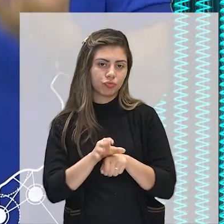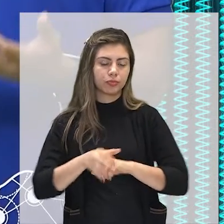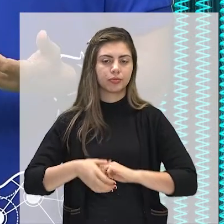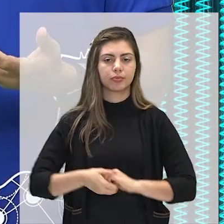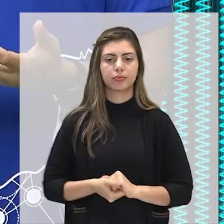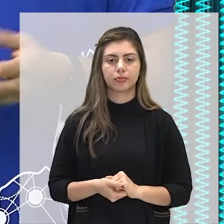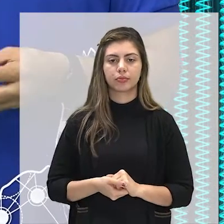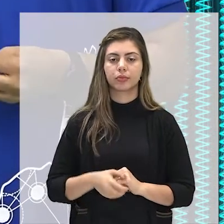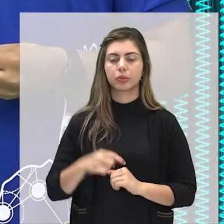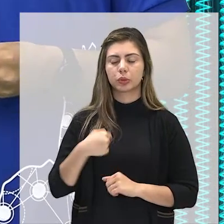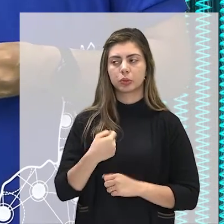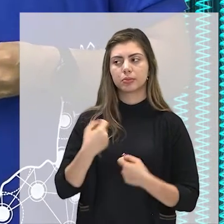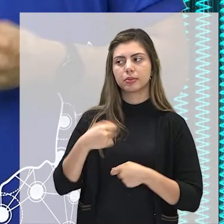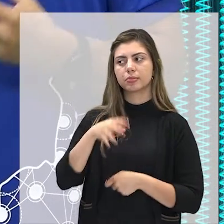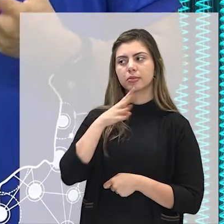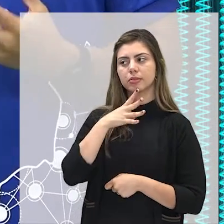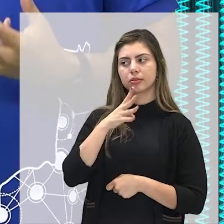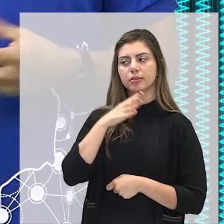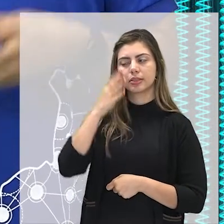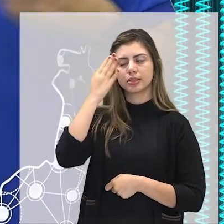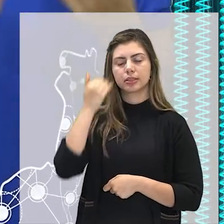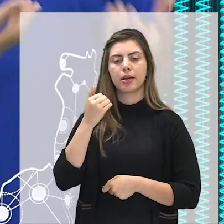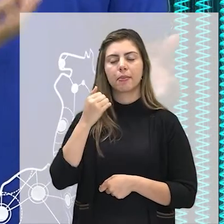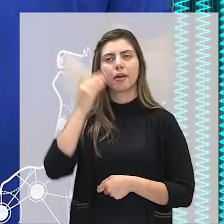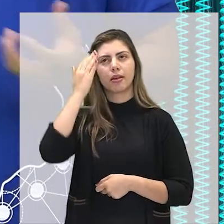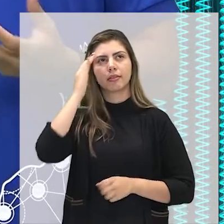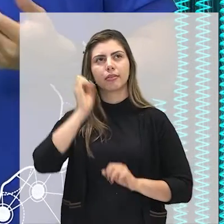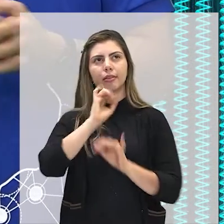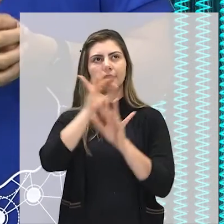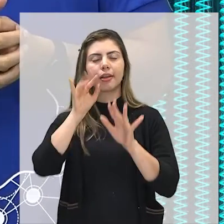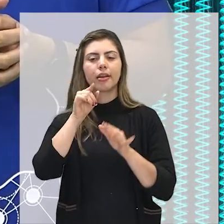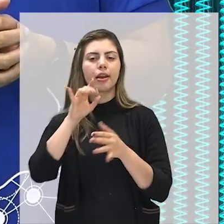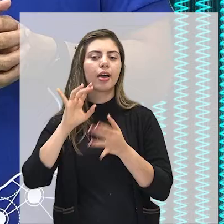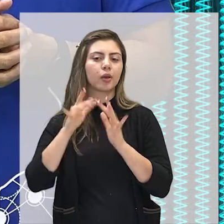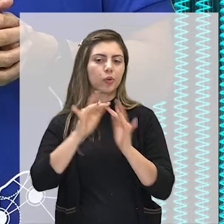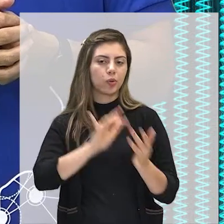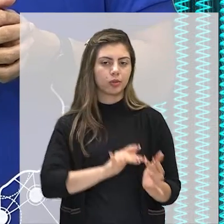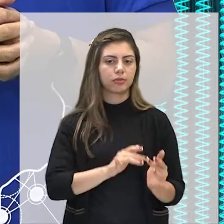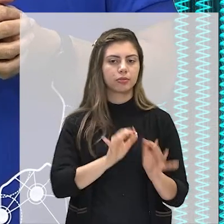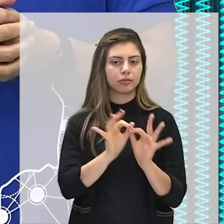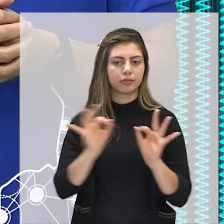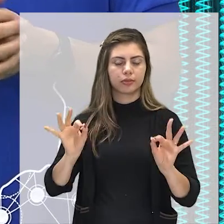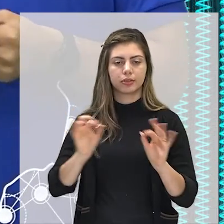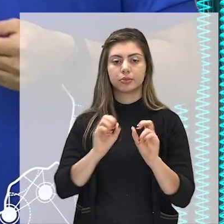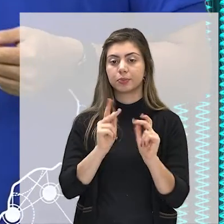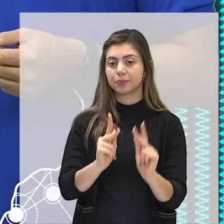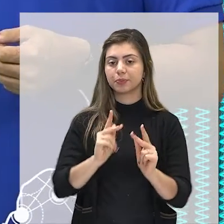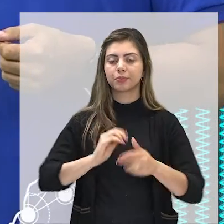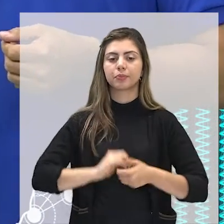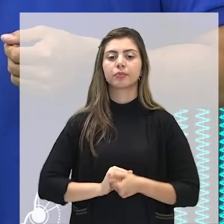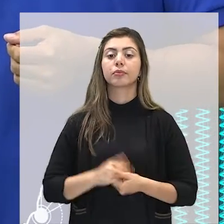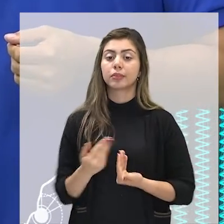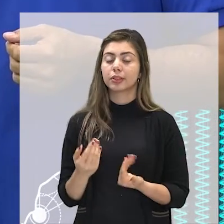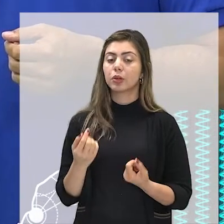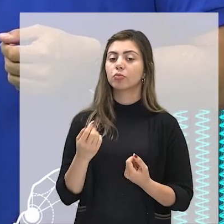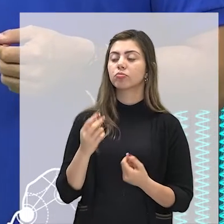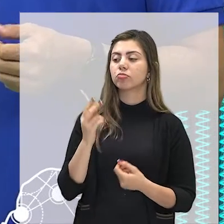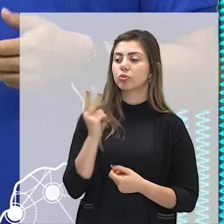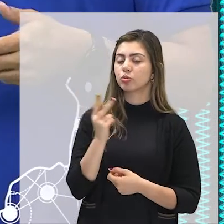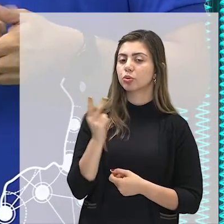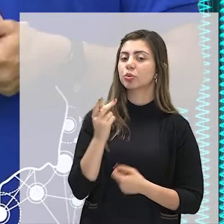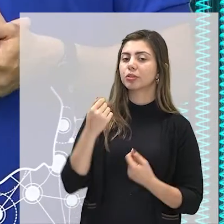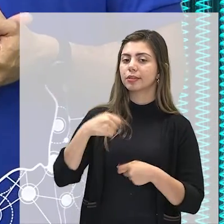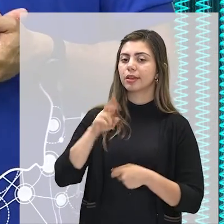gente precisa conhecer para compreender o que está sendo dito dentro daquele contexto, tá certo? Esses dois exemplos aqui